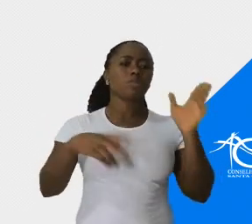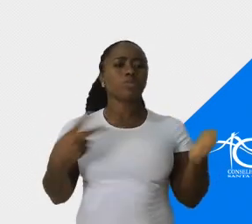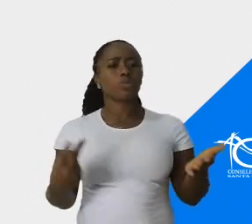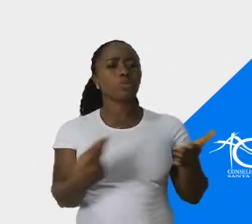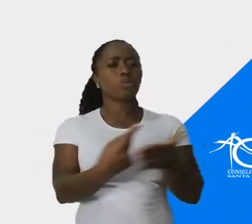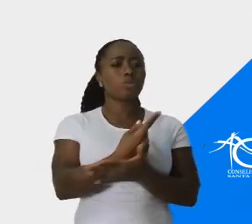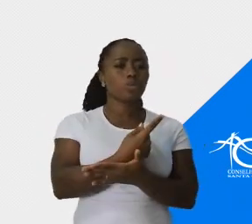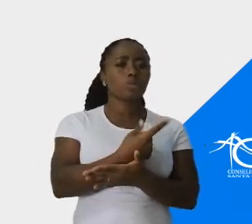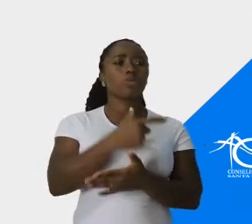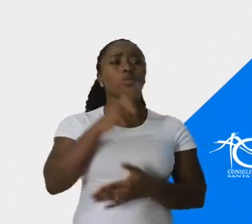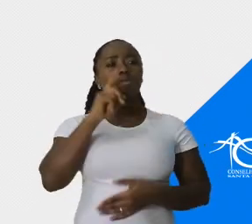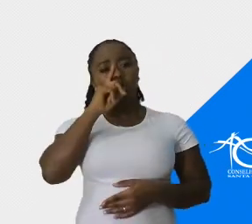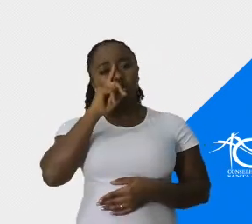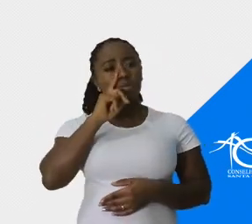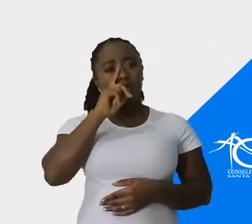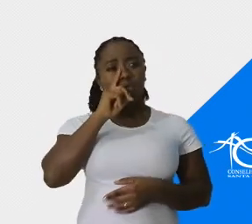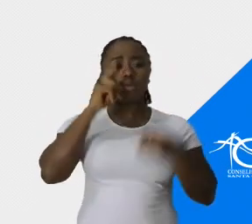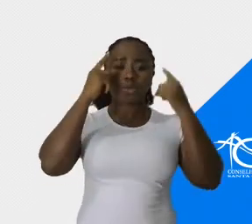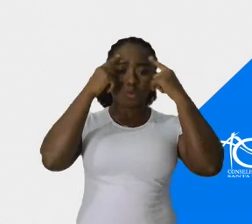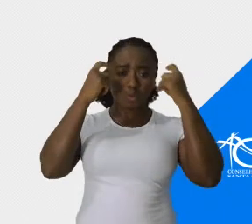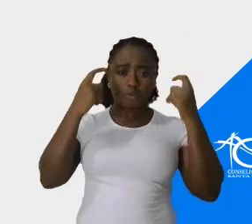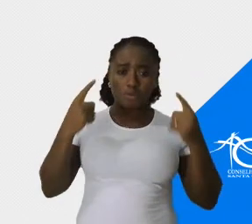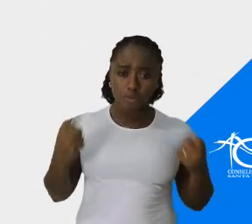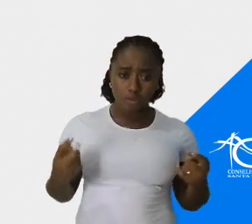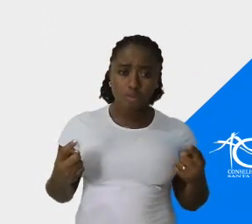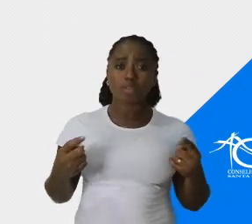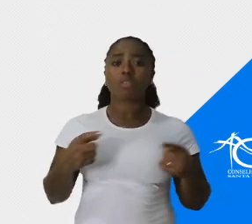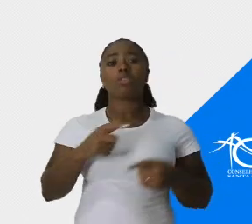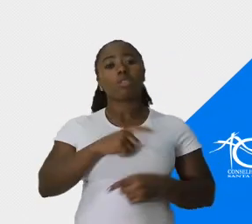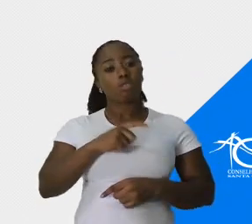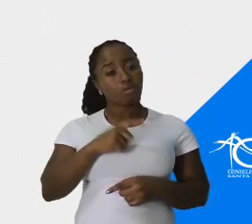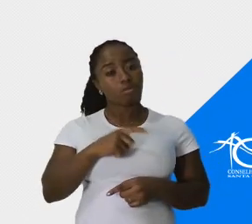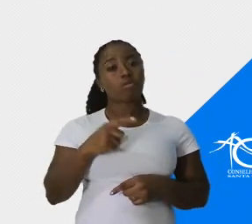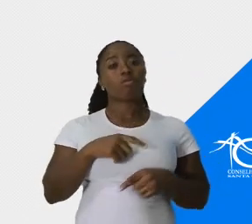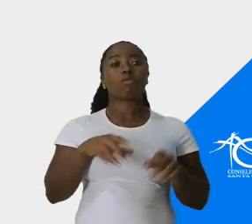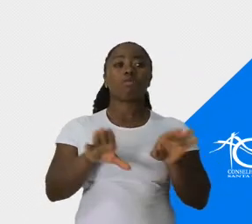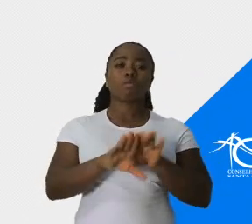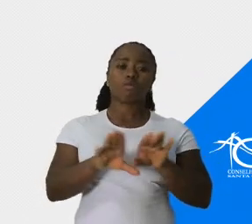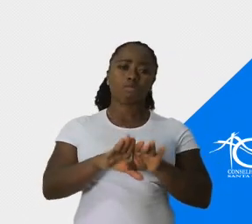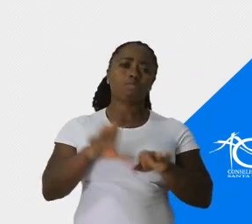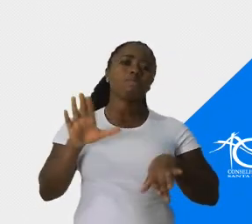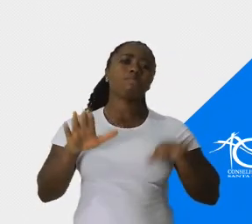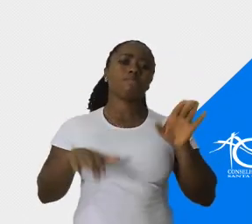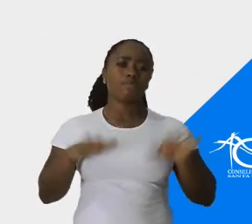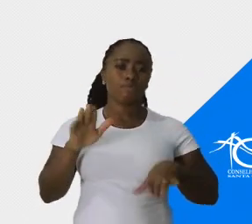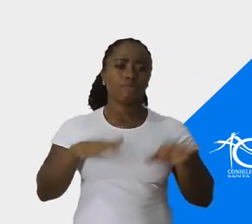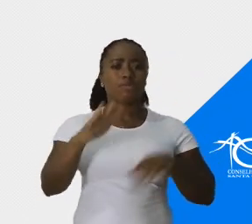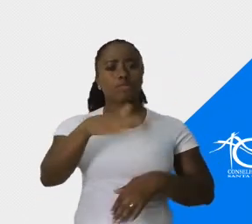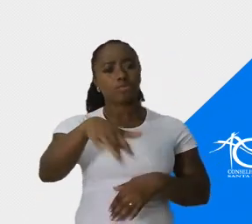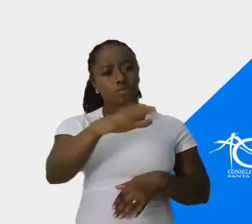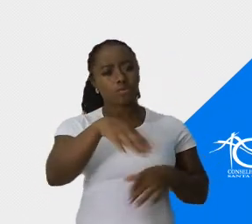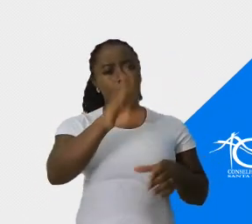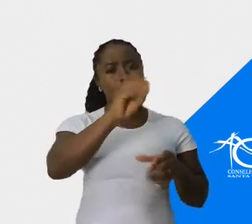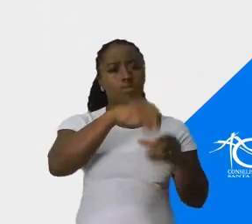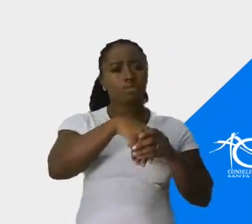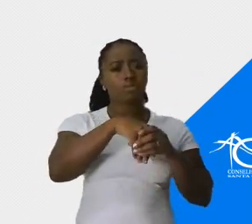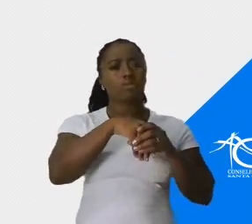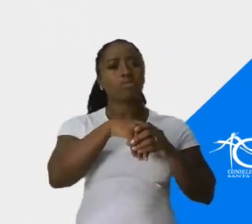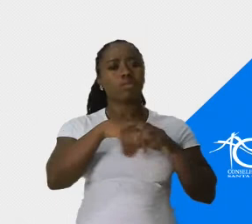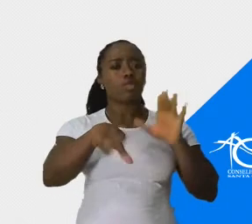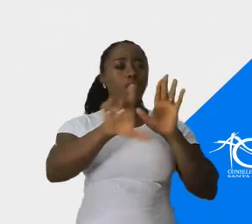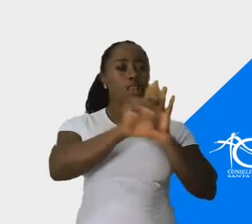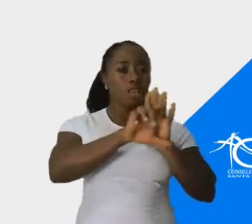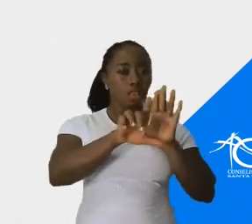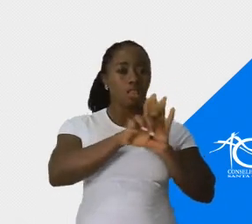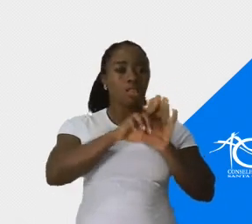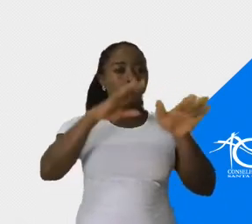são potencialmente exploradas, identificadas em ambiente de trânsito. Percebam que o que estou comentando até agora são coisas que nós já sabemos, nós